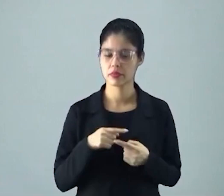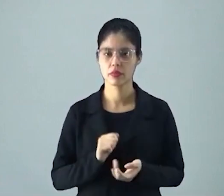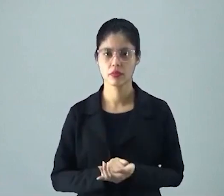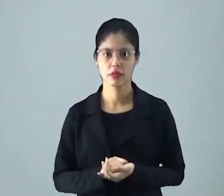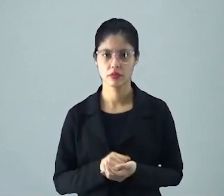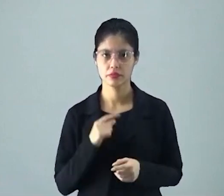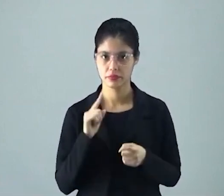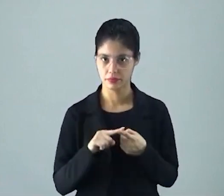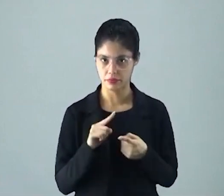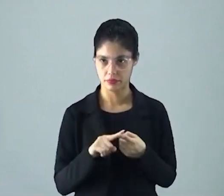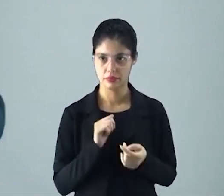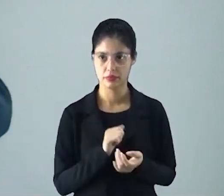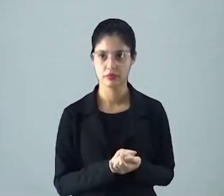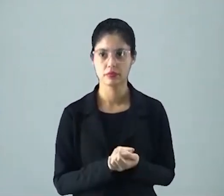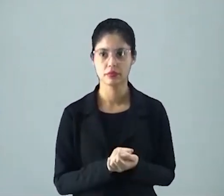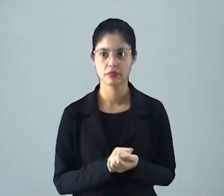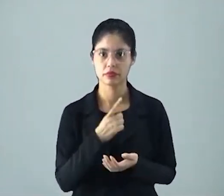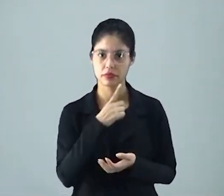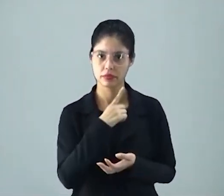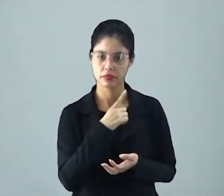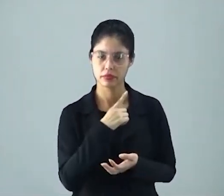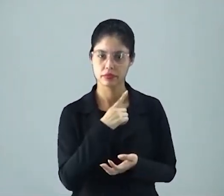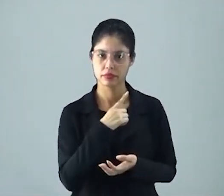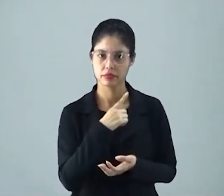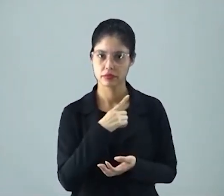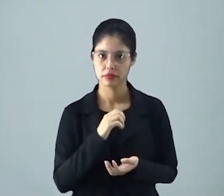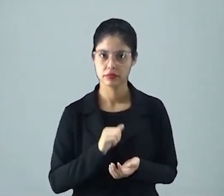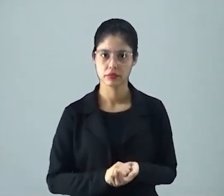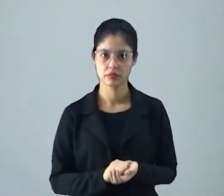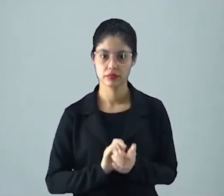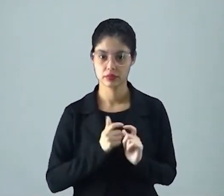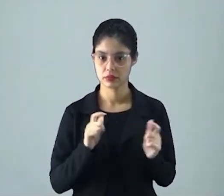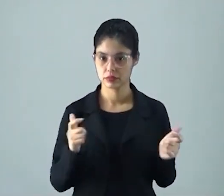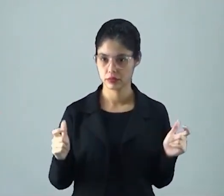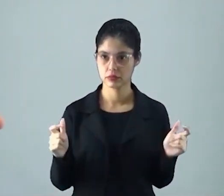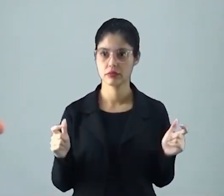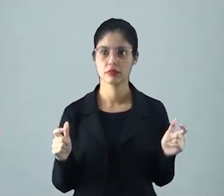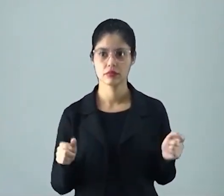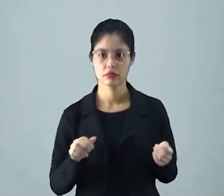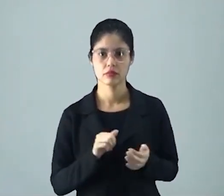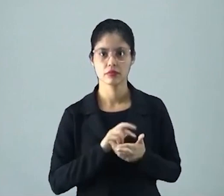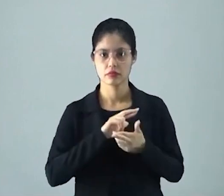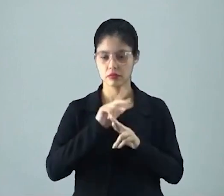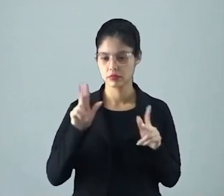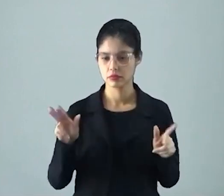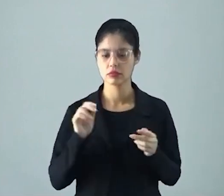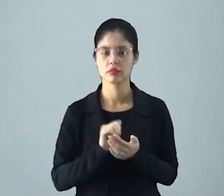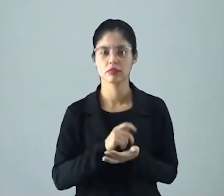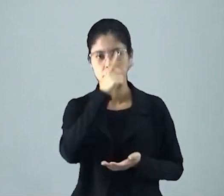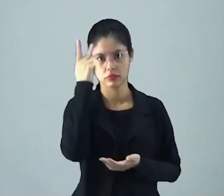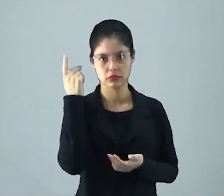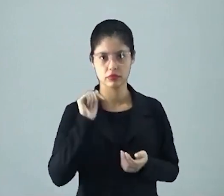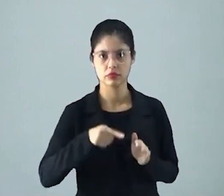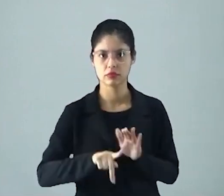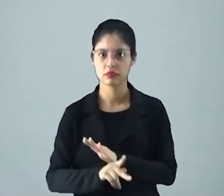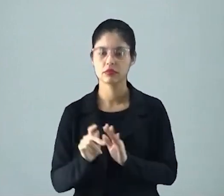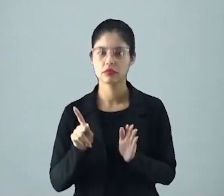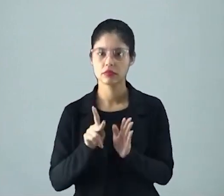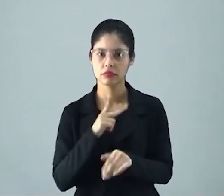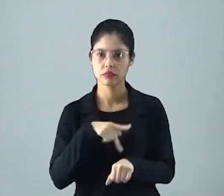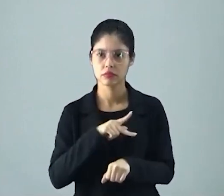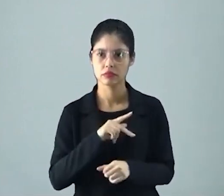né? Porque existe essa grande diversificação de pessoas dentro de um